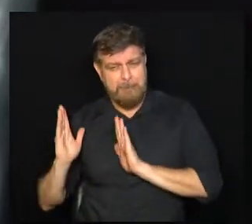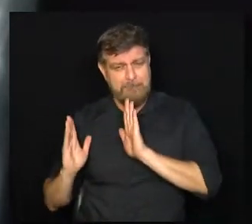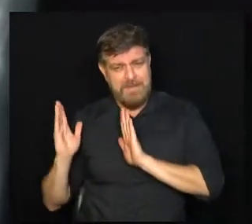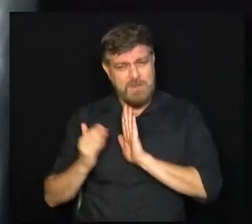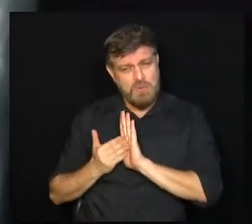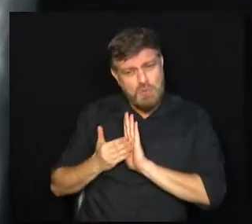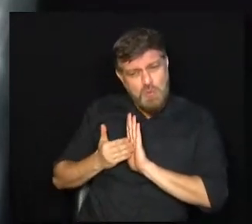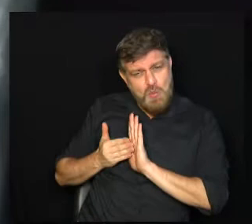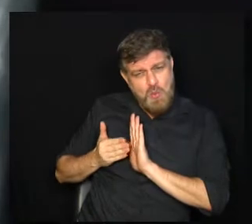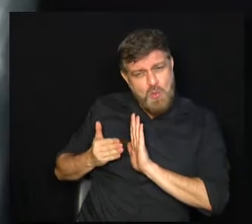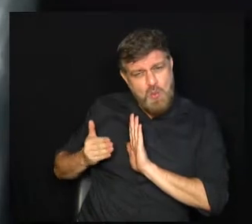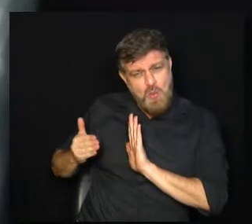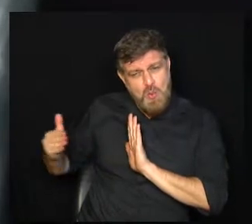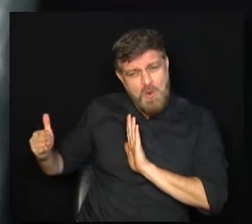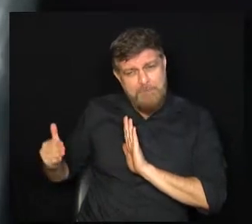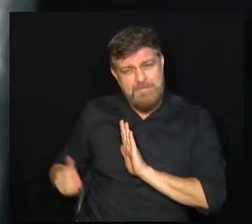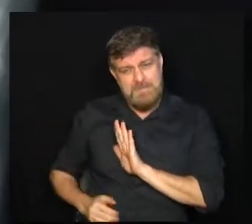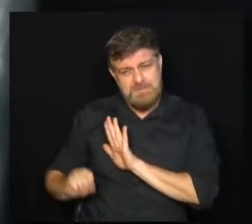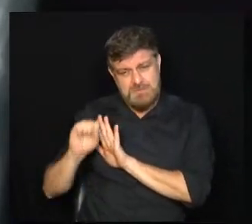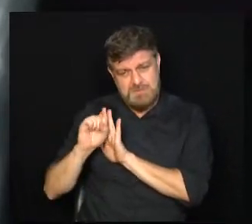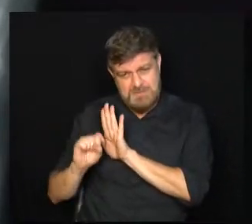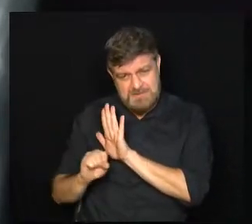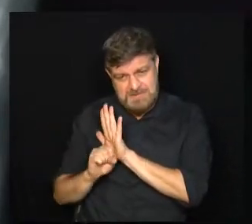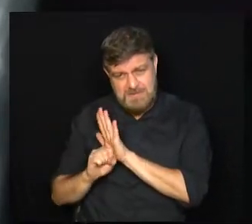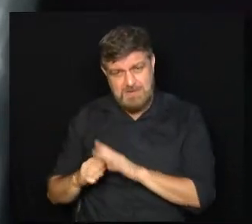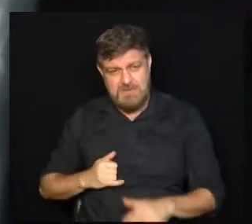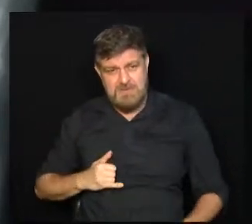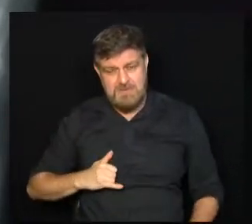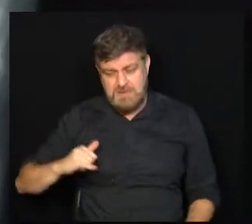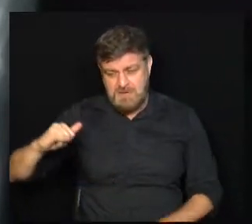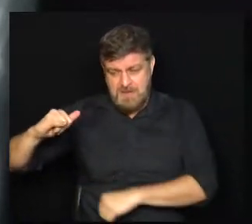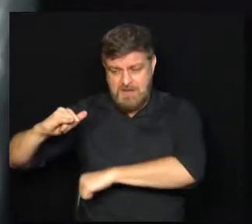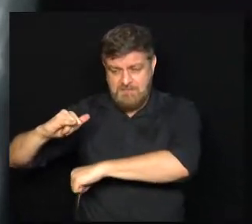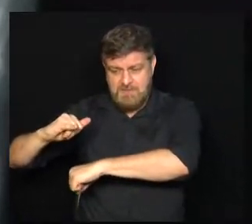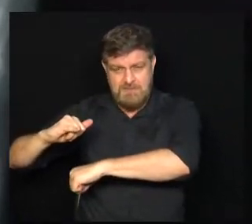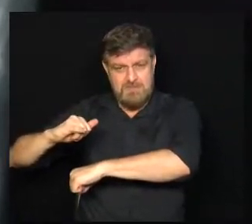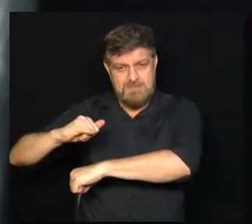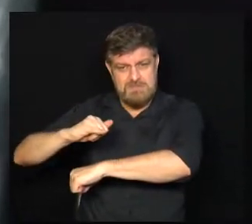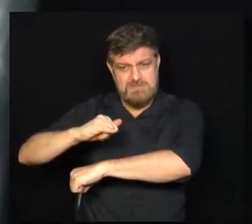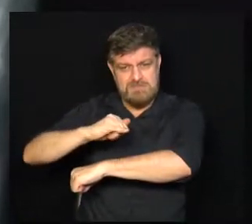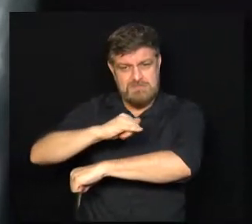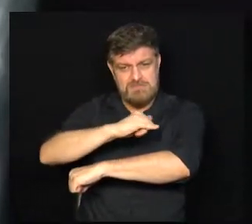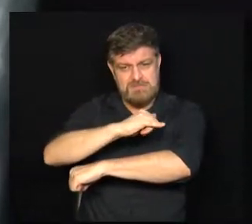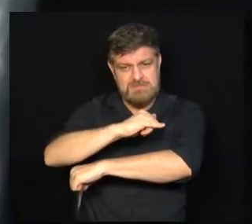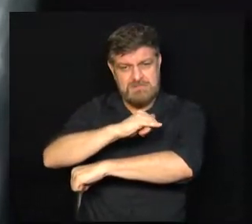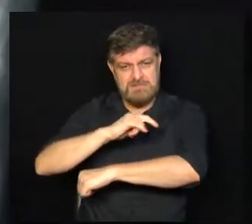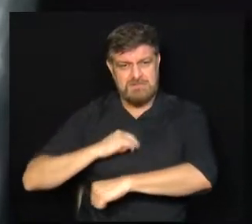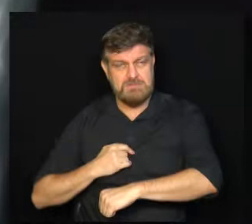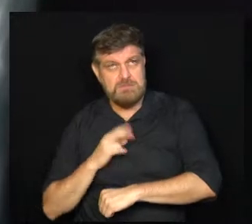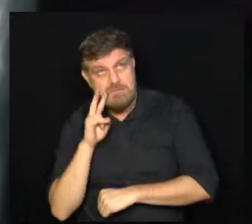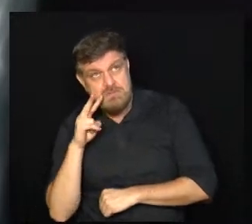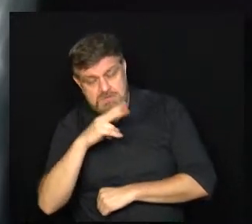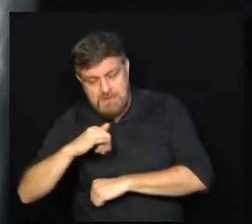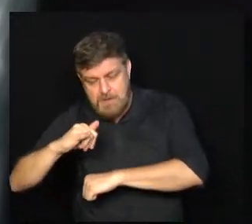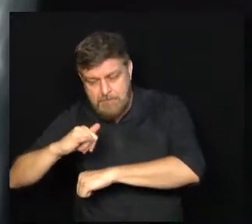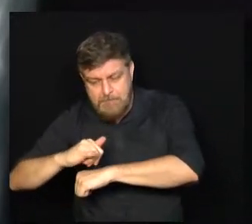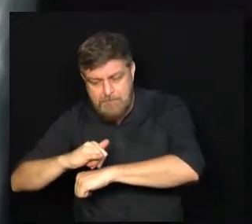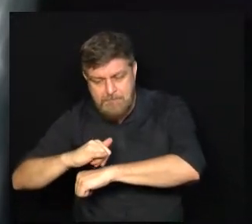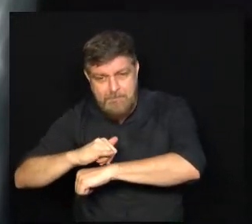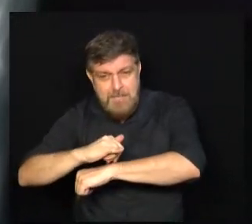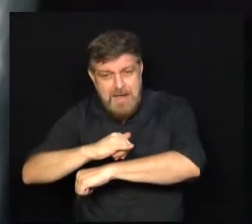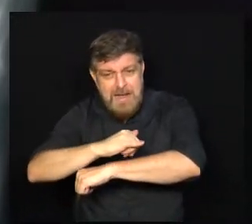nessa primeira metade do século, os aviões voavam baixo. E quanto mais baixo a gente voa,